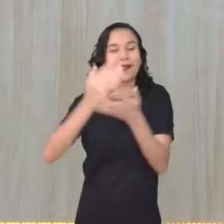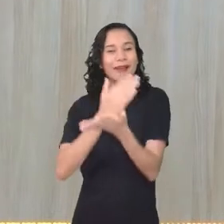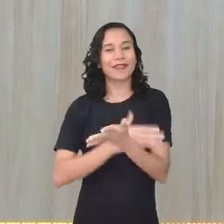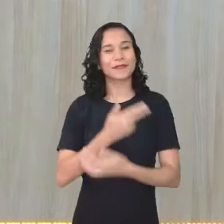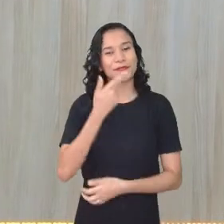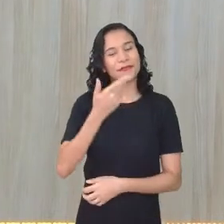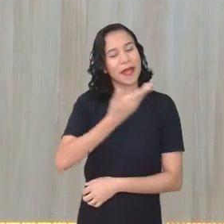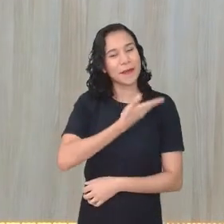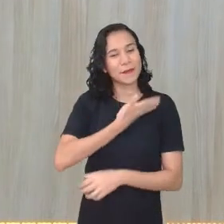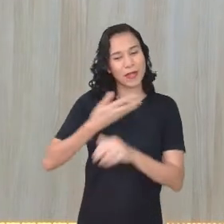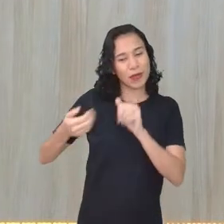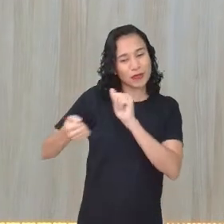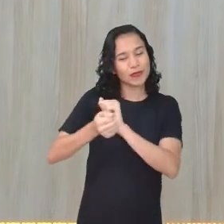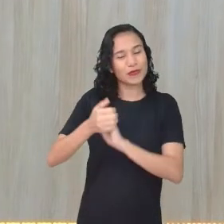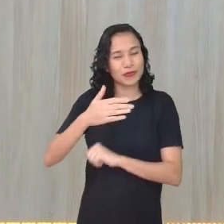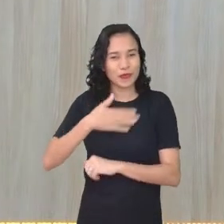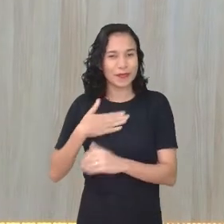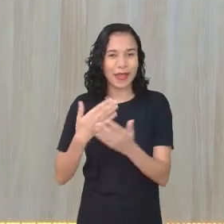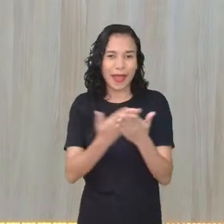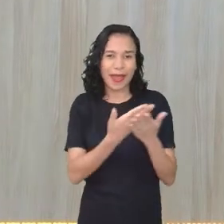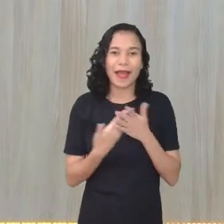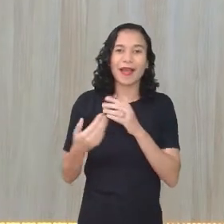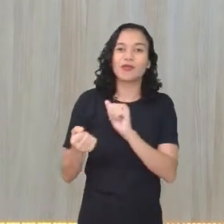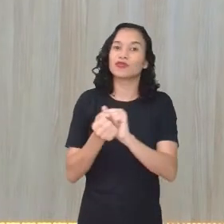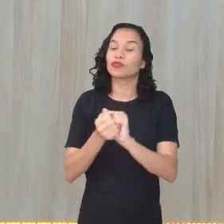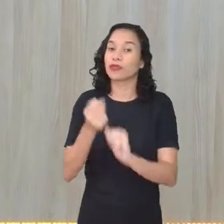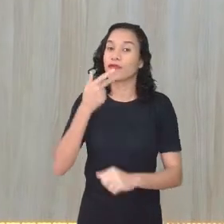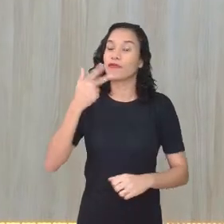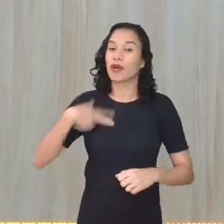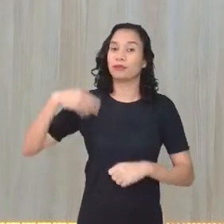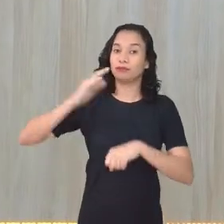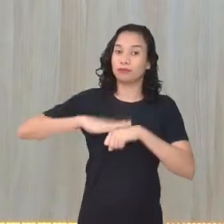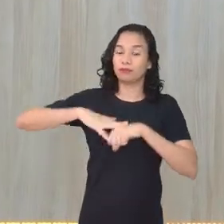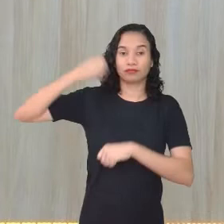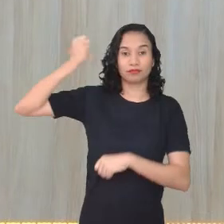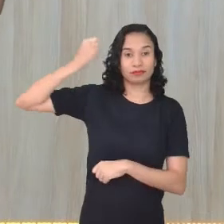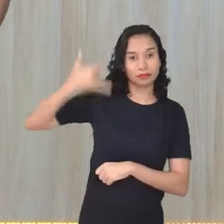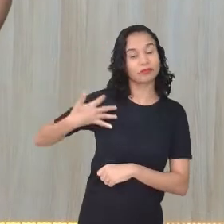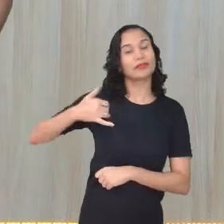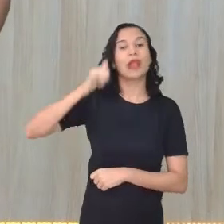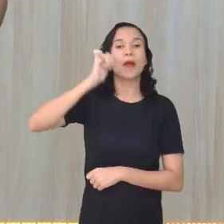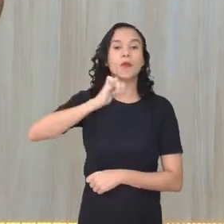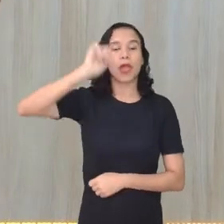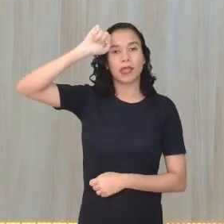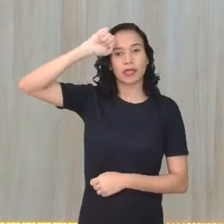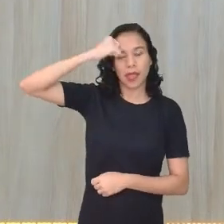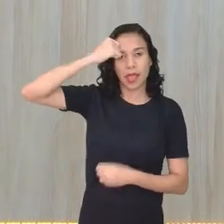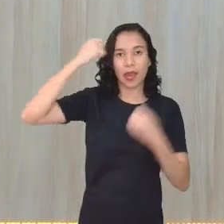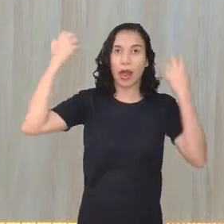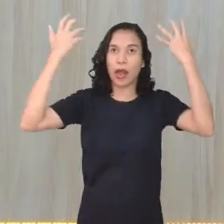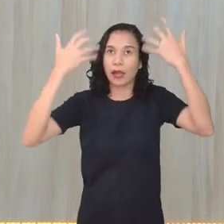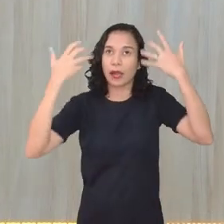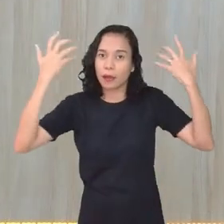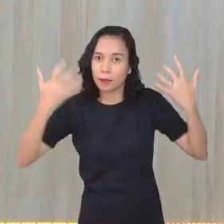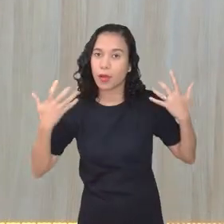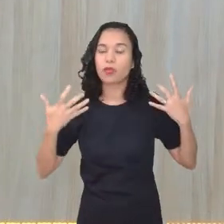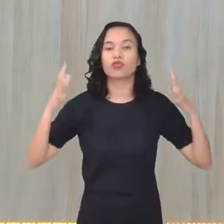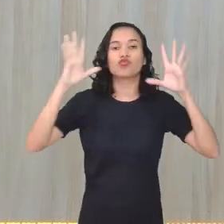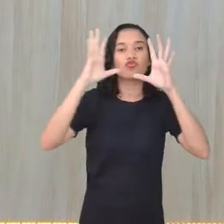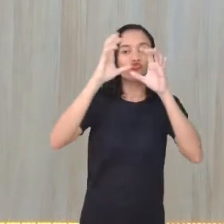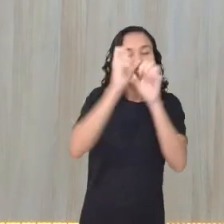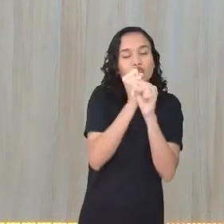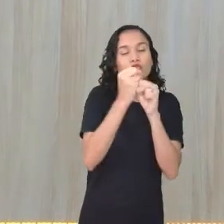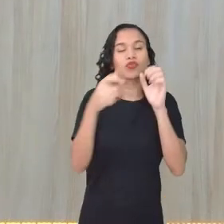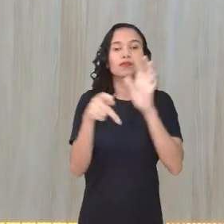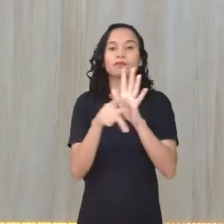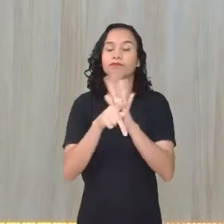amiguinha que está aqui comigo fazendo a aula junto com a gente, eu vou me autodescrever. Eu sou uma mulher negra de cabelos cacheados escuros,